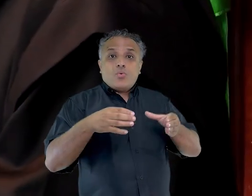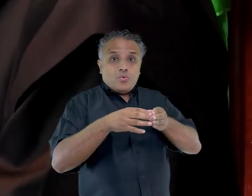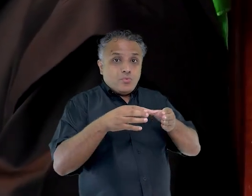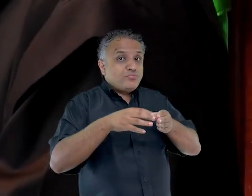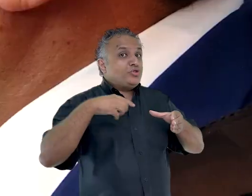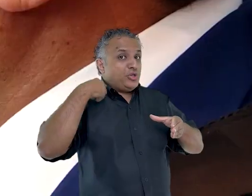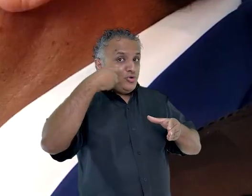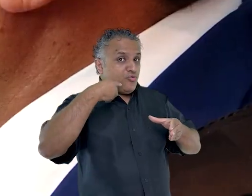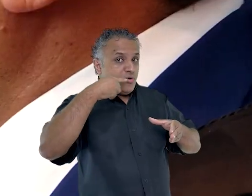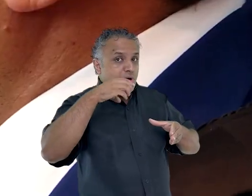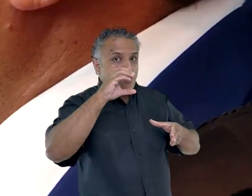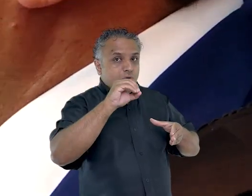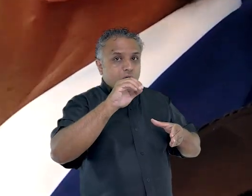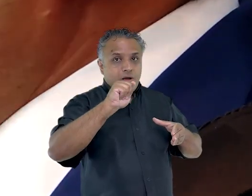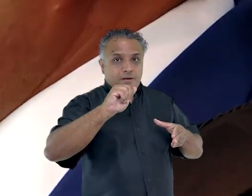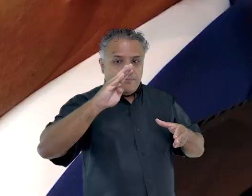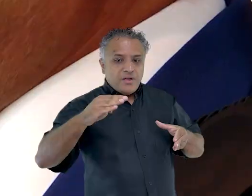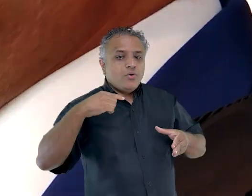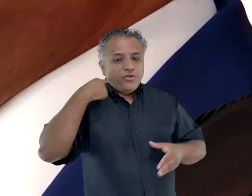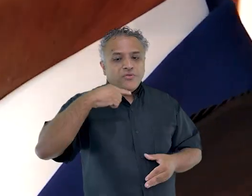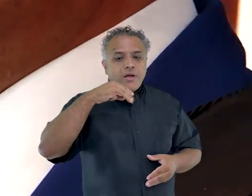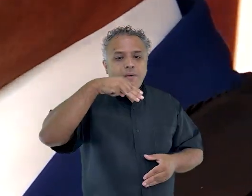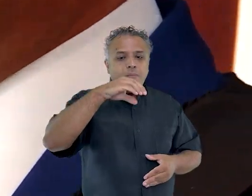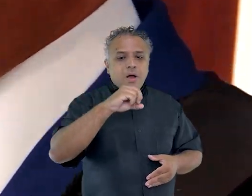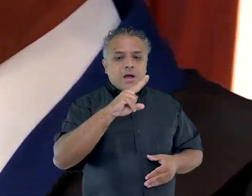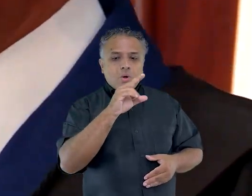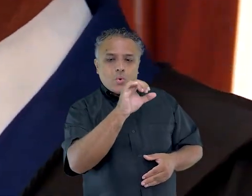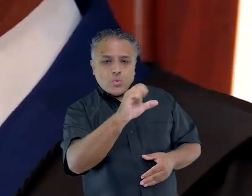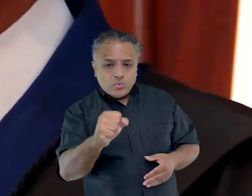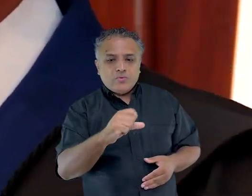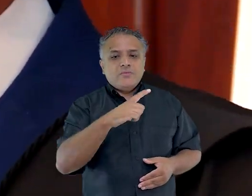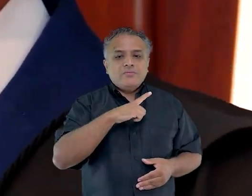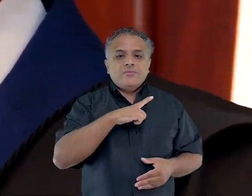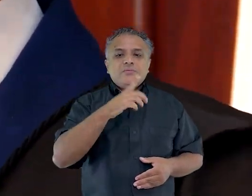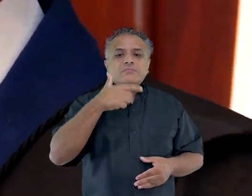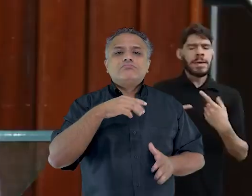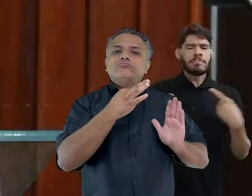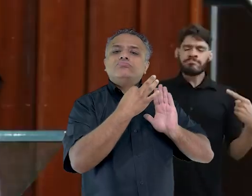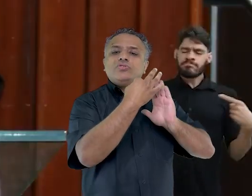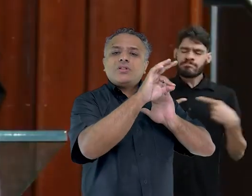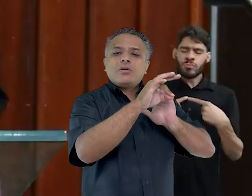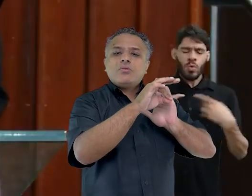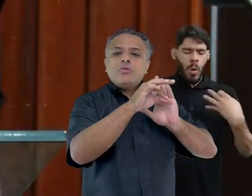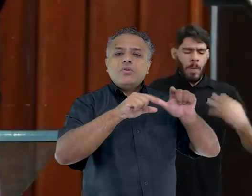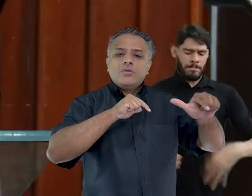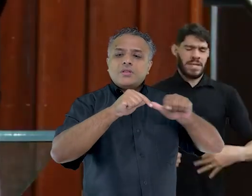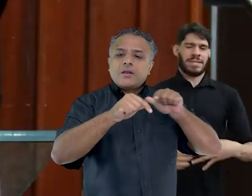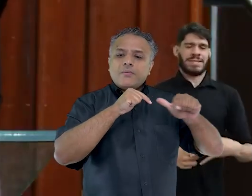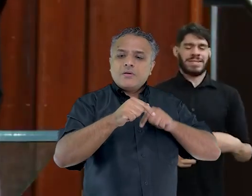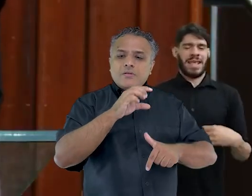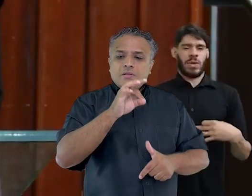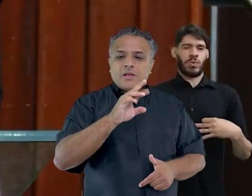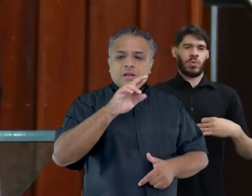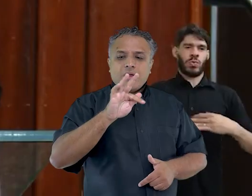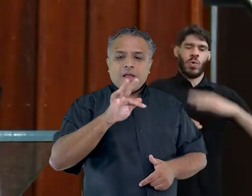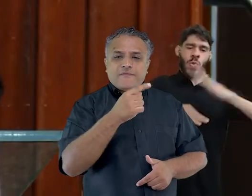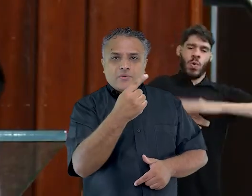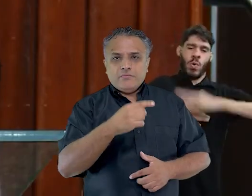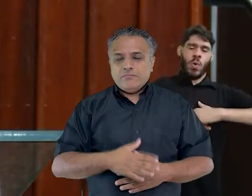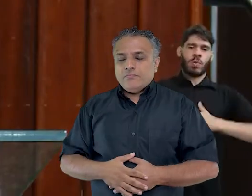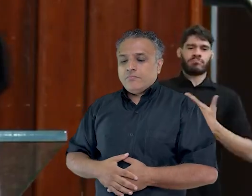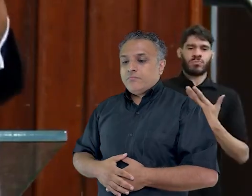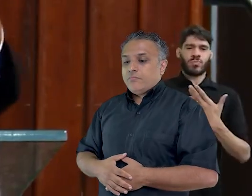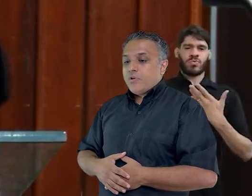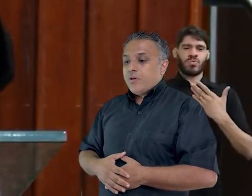do Brasil, o advogado Marcos Vinícius Furtado Coelho destacou a atuação do TRF1. Um tribunal